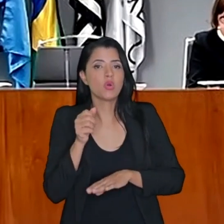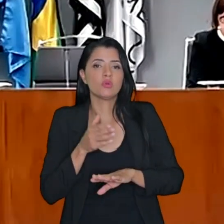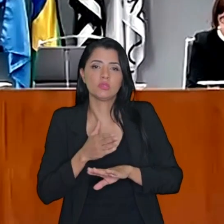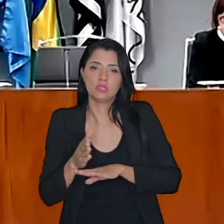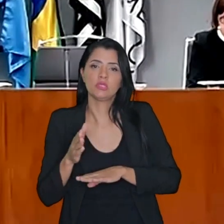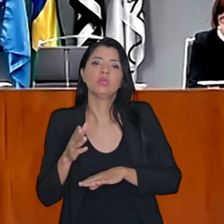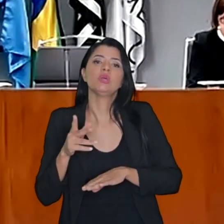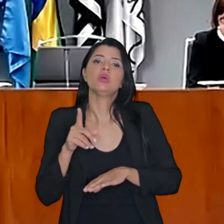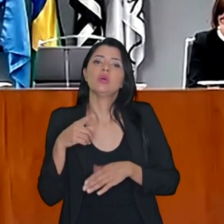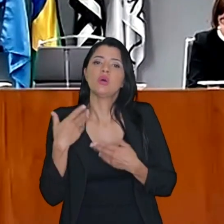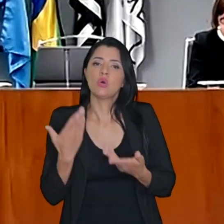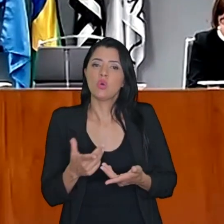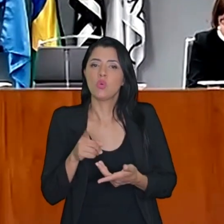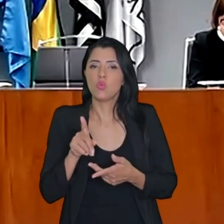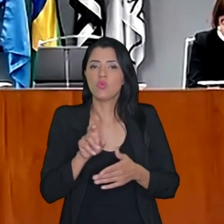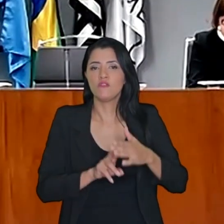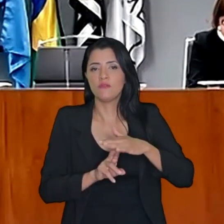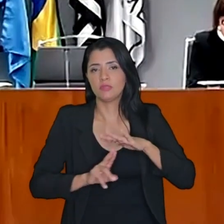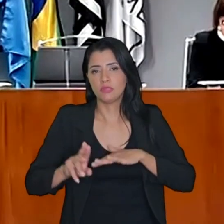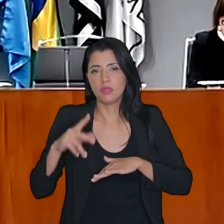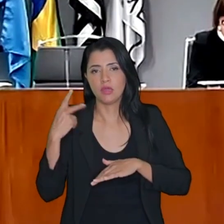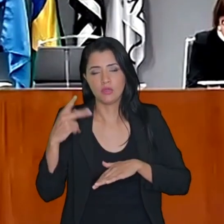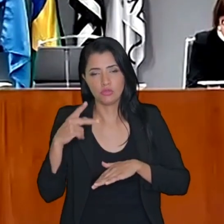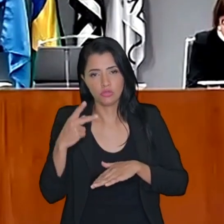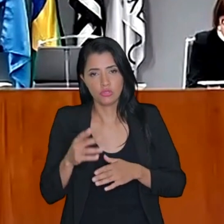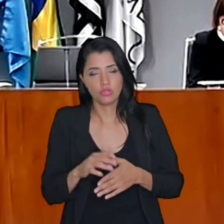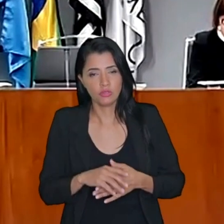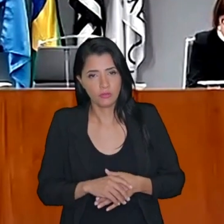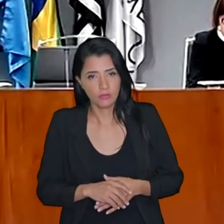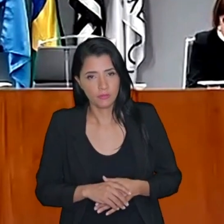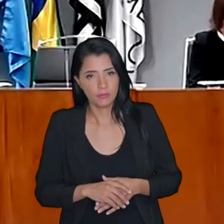Ludwig Maximilians Universität